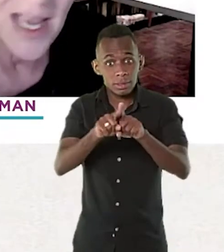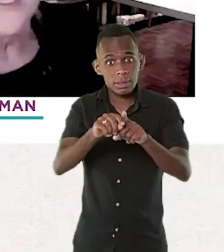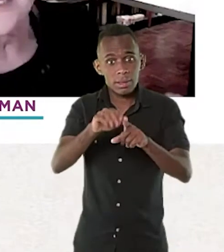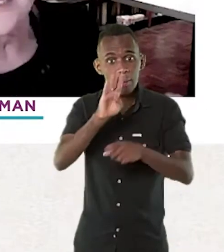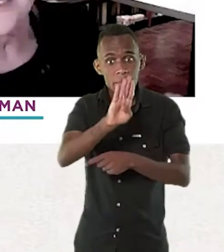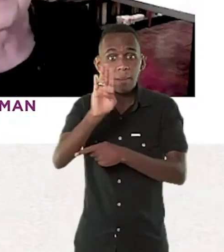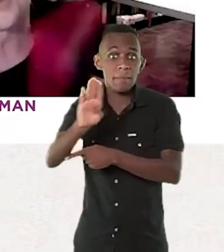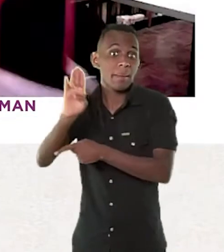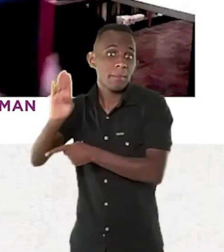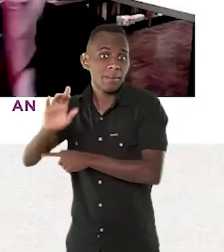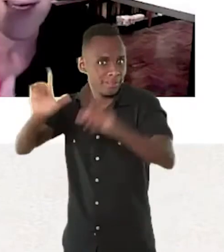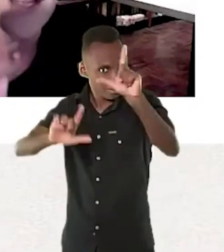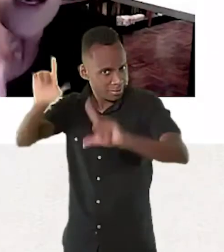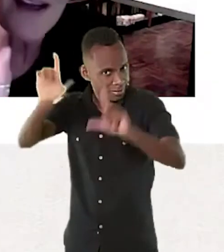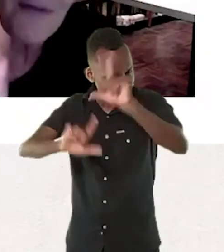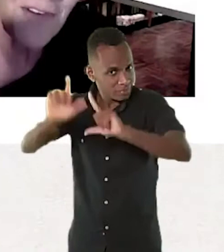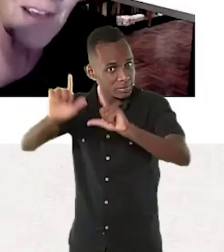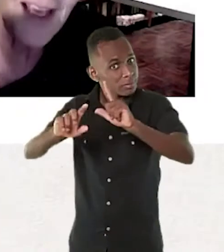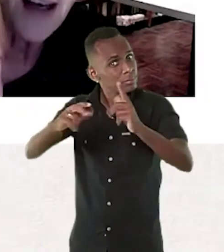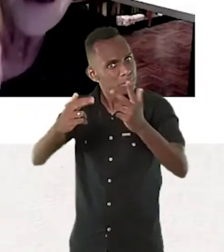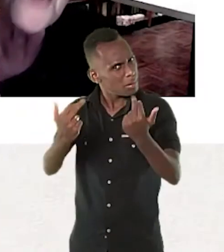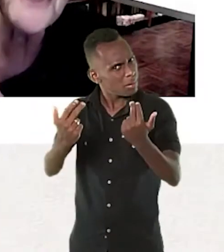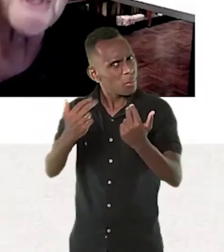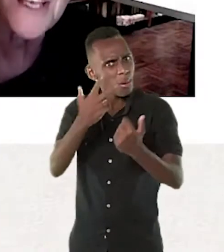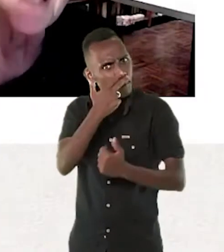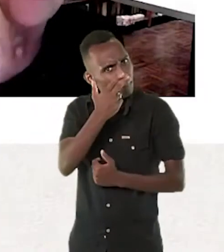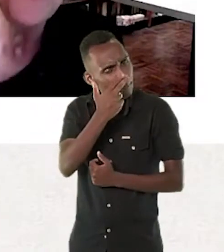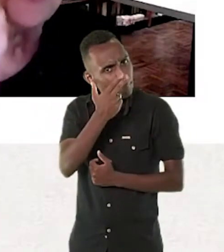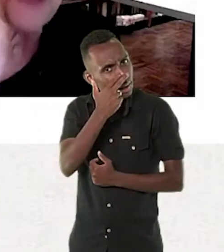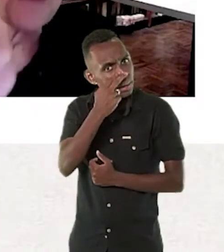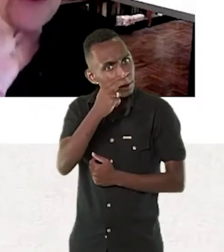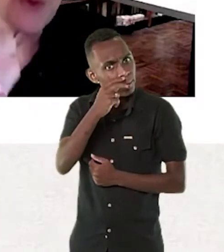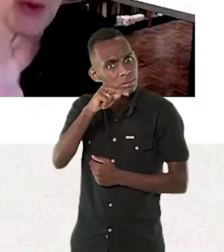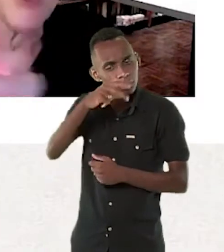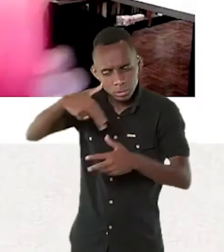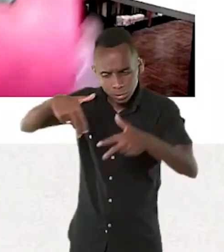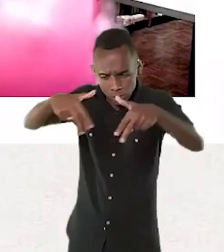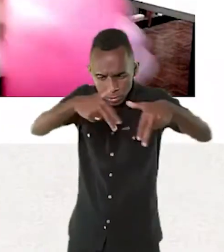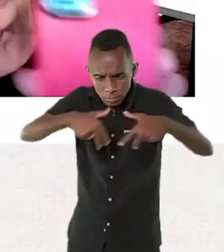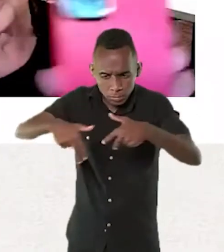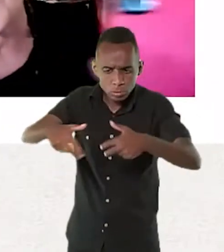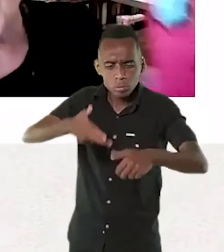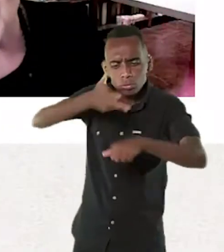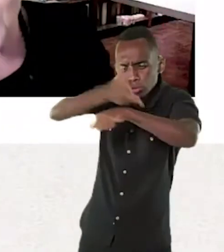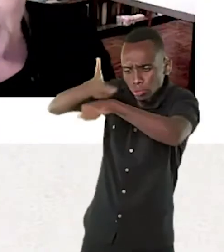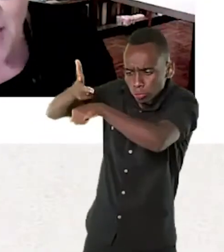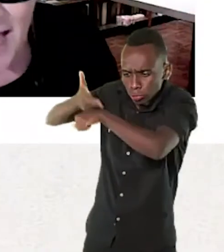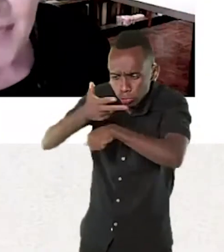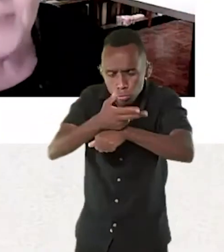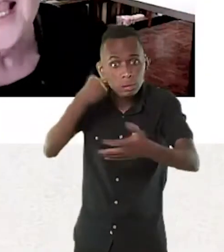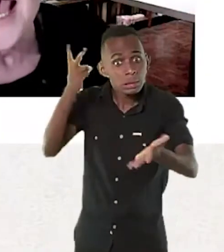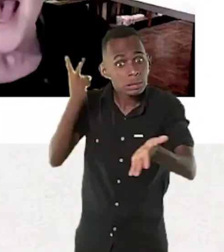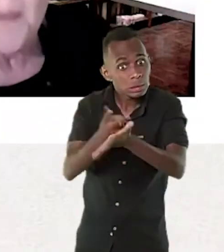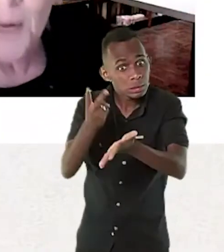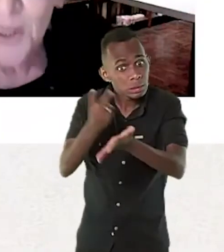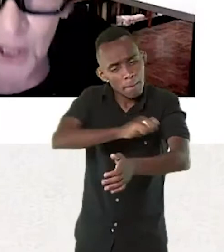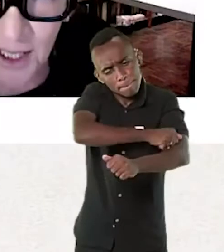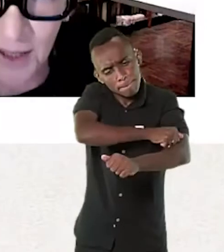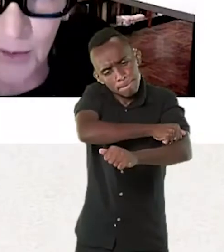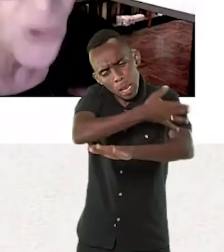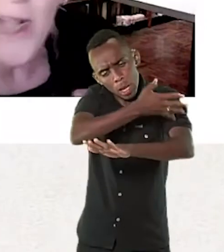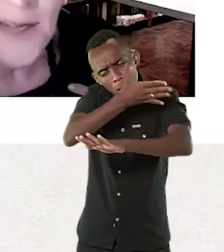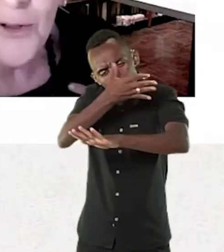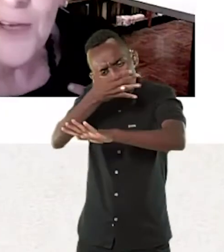para você. É o Mini Brother que vê você o tempo todo, em todos os lugares,